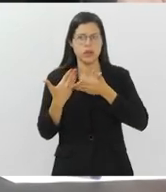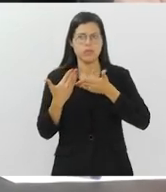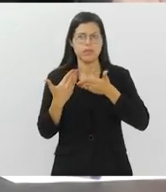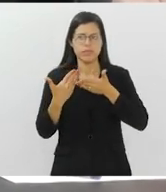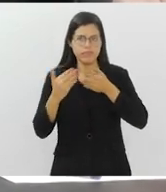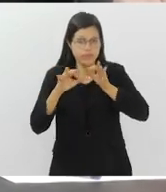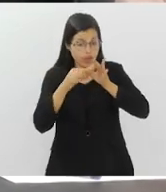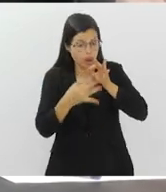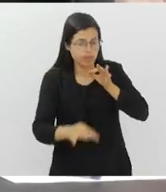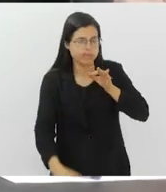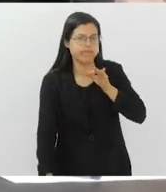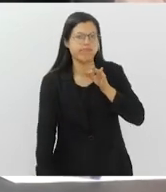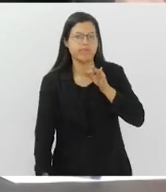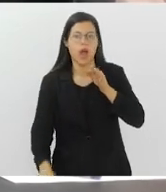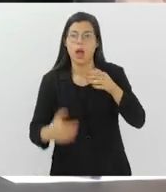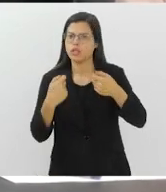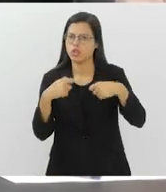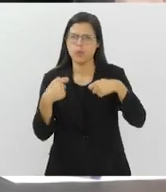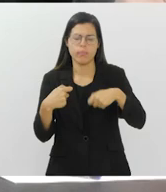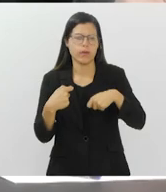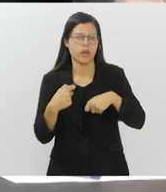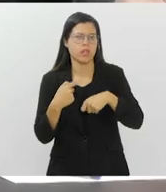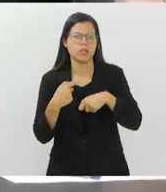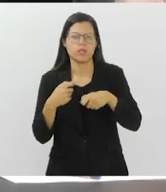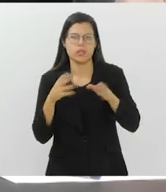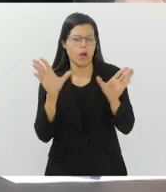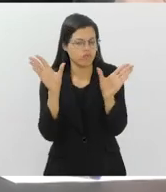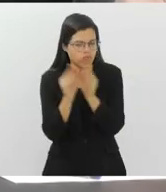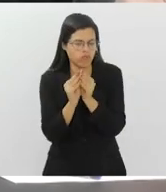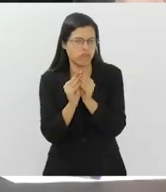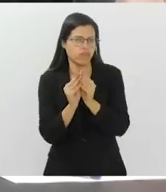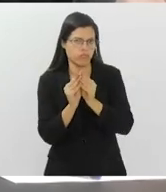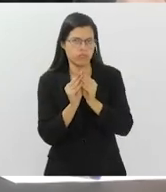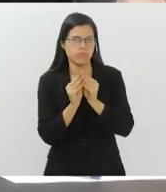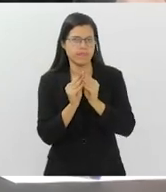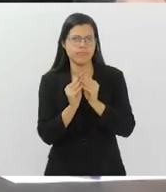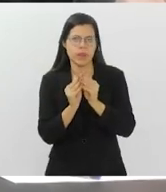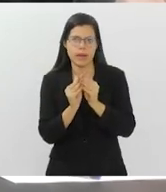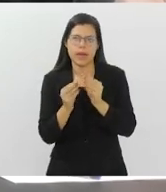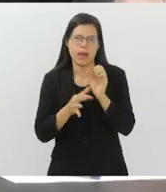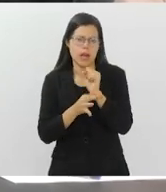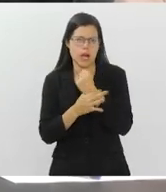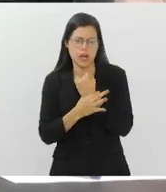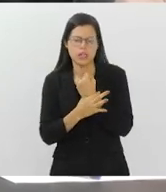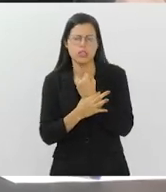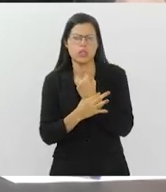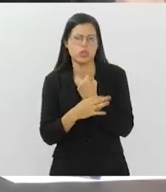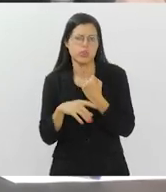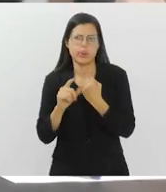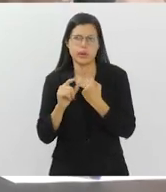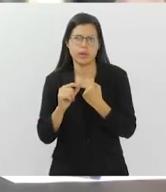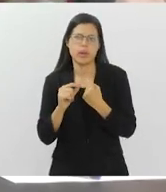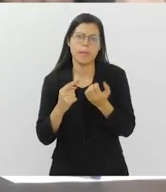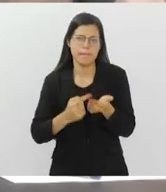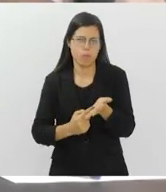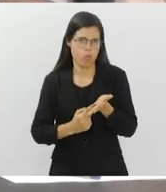alongou muito, então a gente precisa tentar buscar uma certa objetividade. Então, para garantir que isso aconteça, a gente